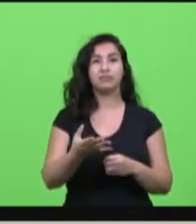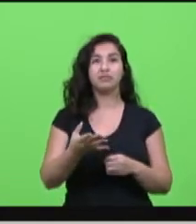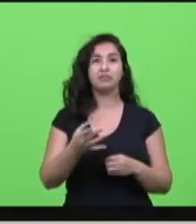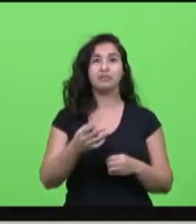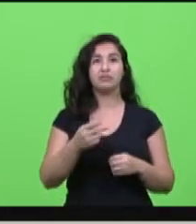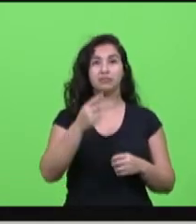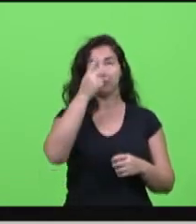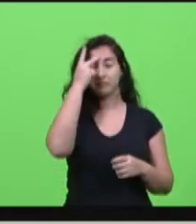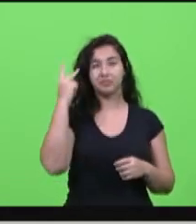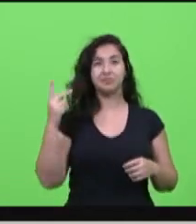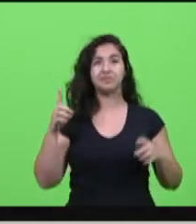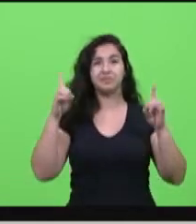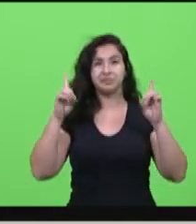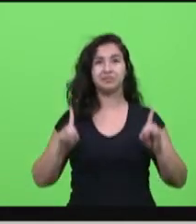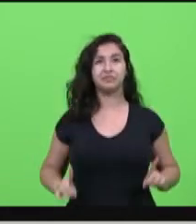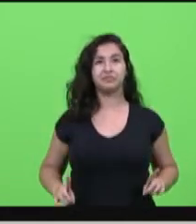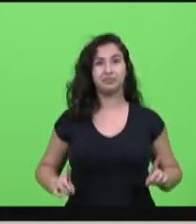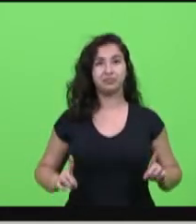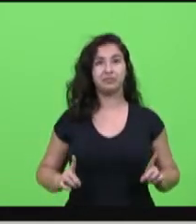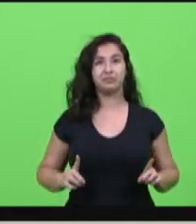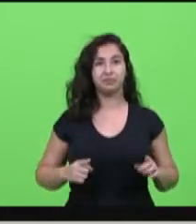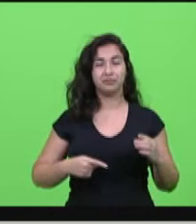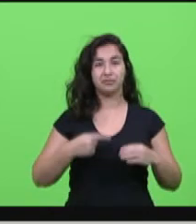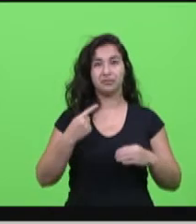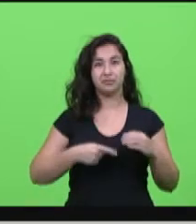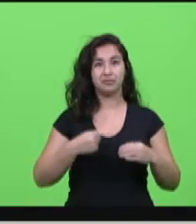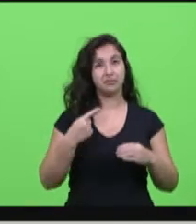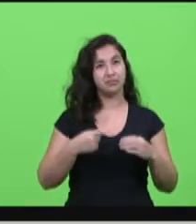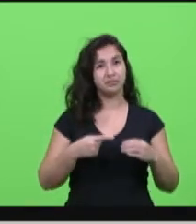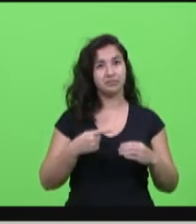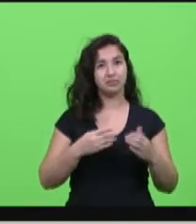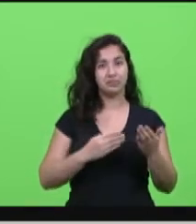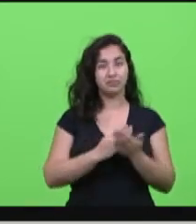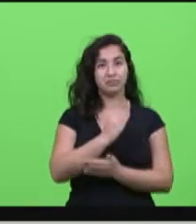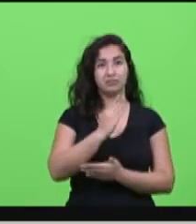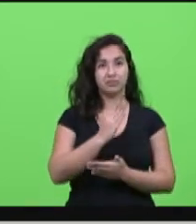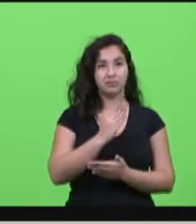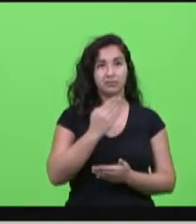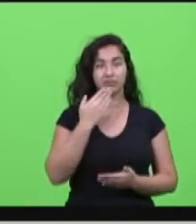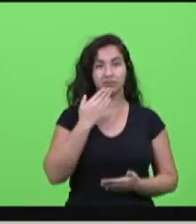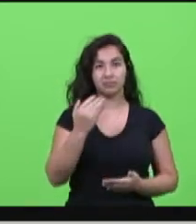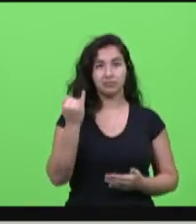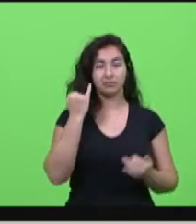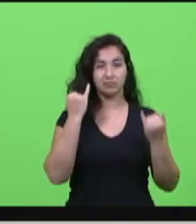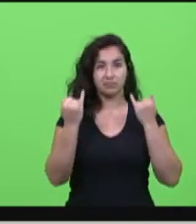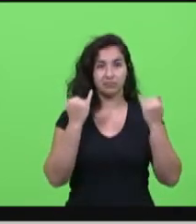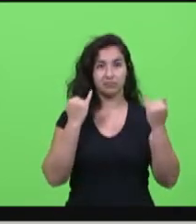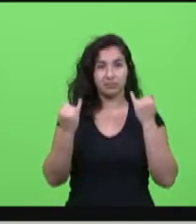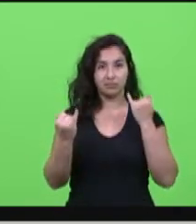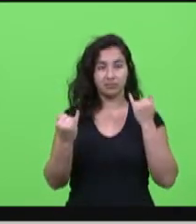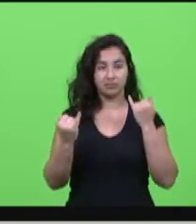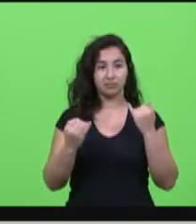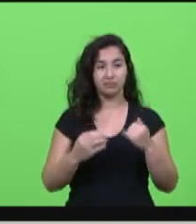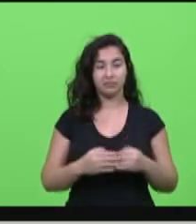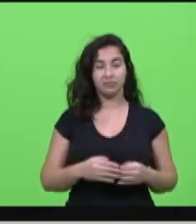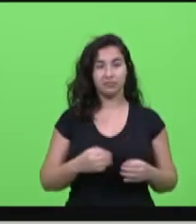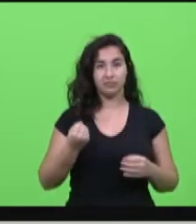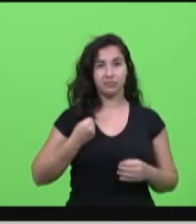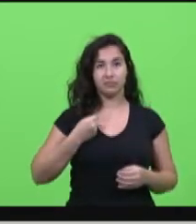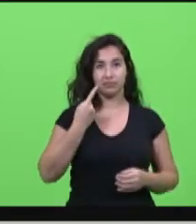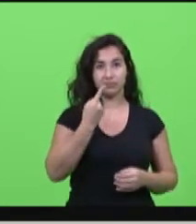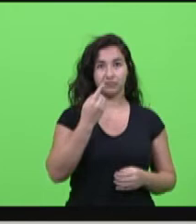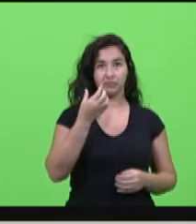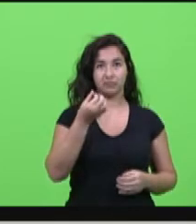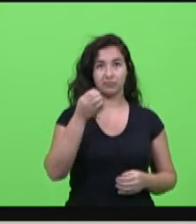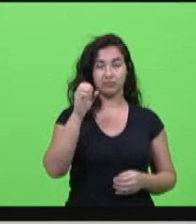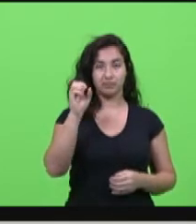necessidades especiais. Discussão, votação. Aprovado o pedido de informação. PI número 168, deputado